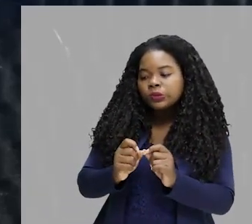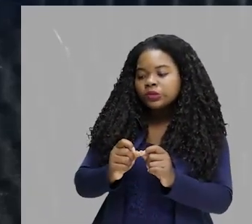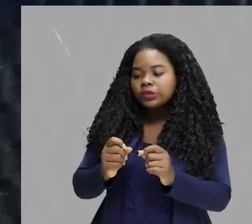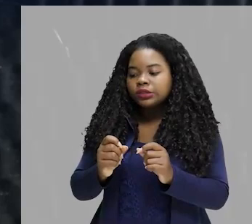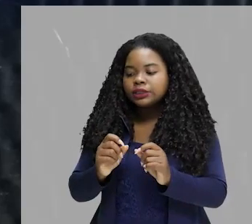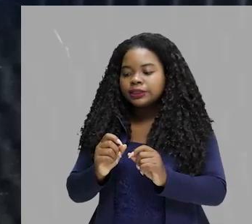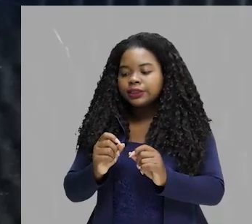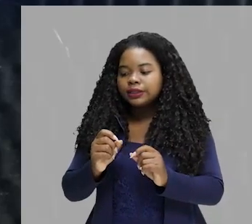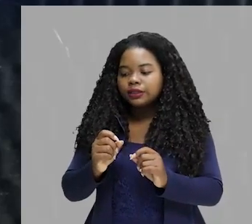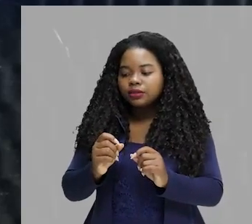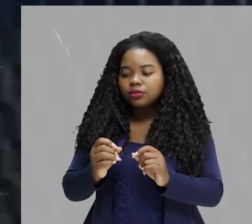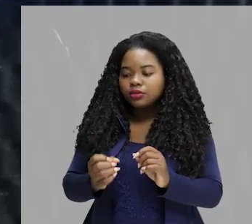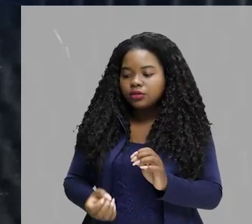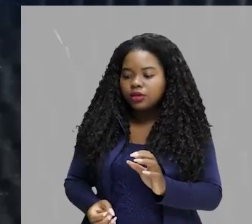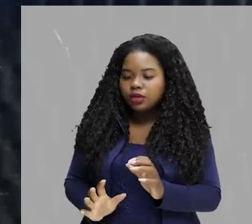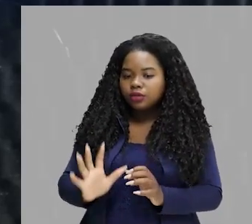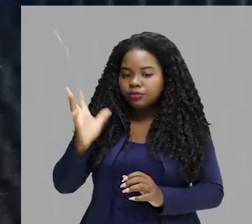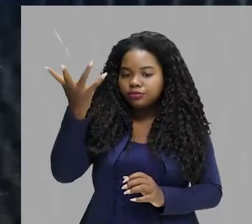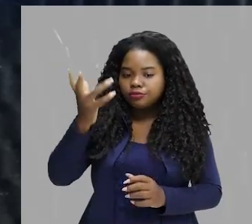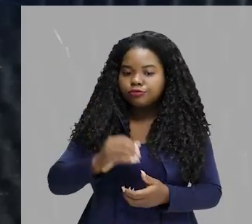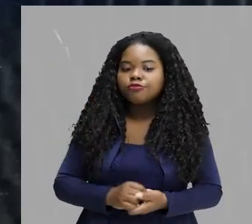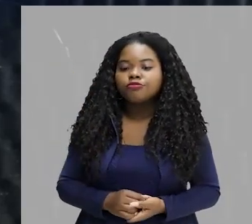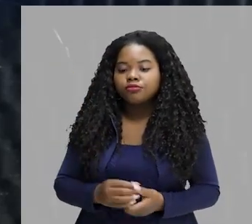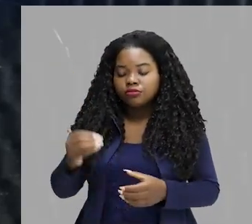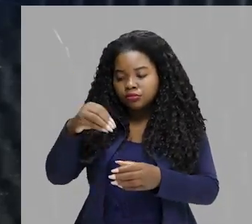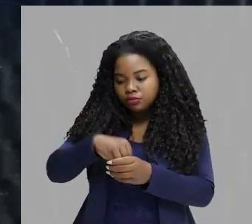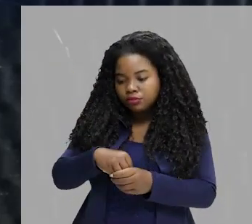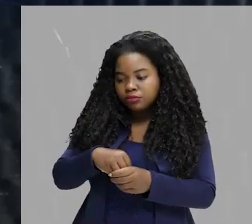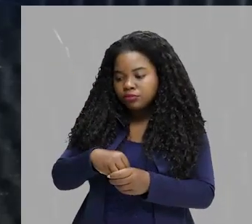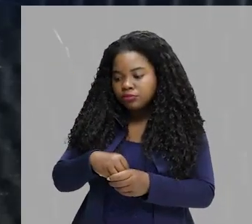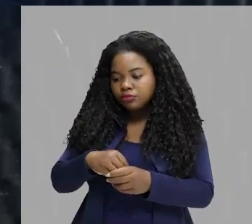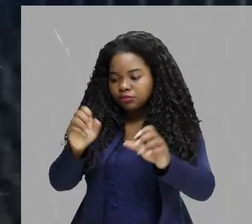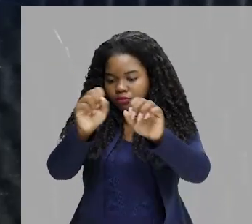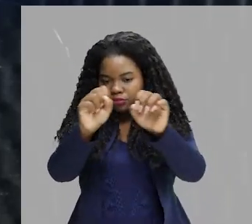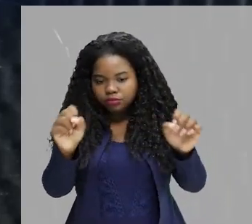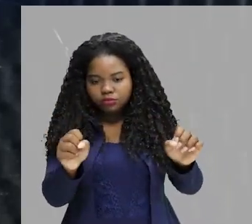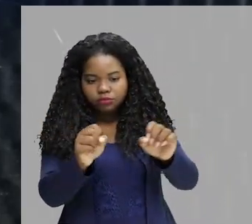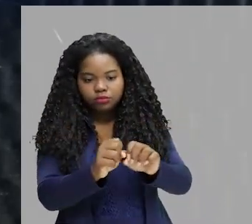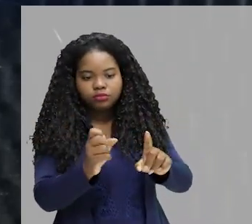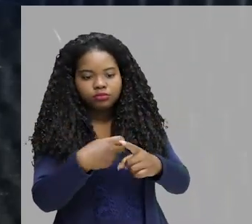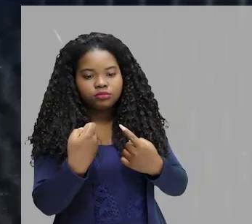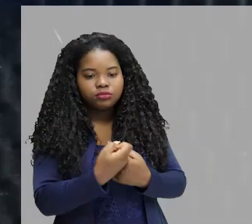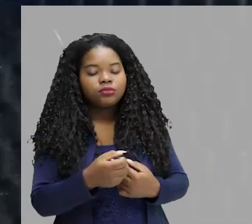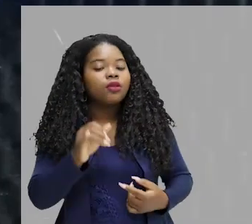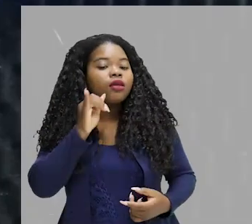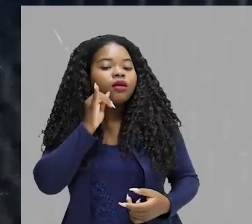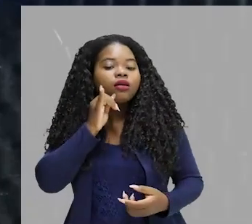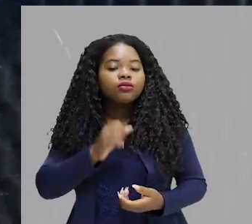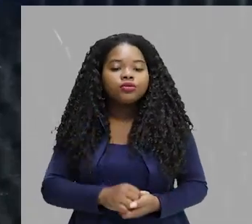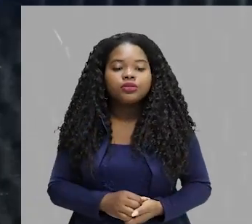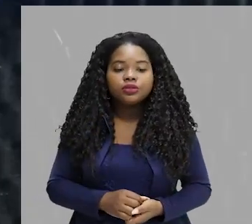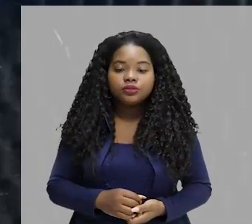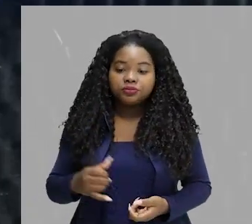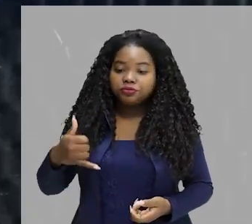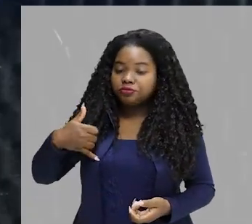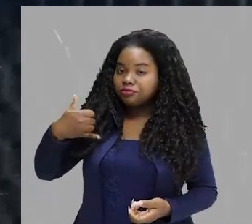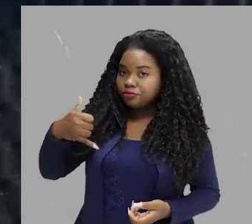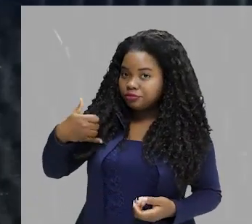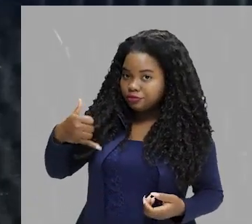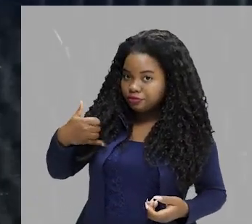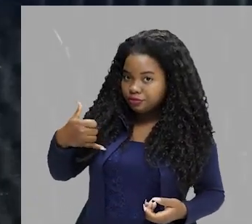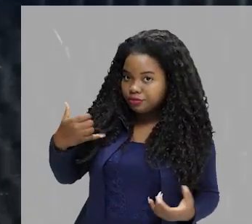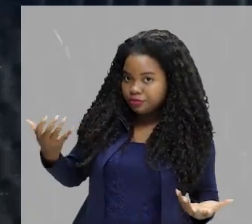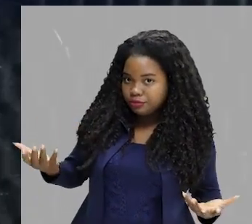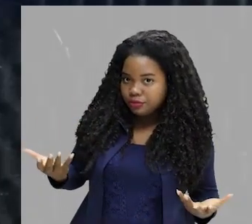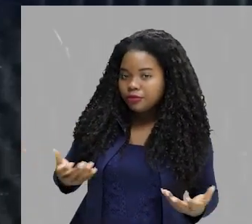em relação a essas interações sociais dentro desse sistema social. Exemplo, idade. A gente falou ainda há